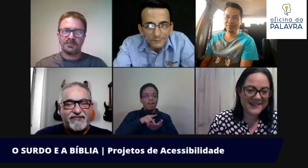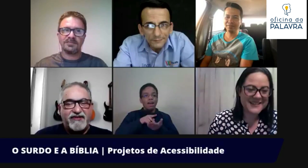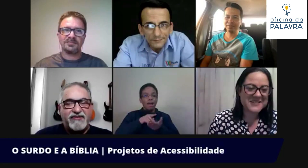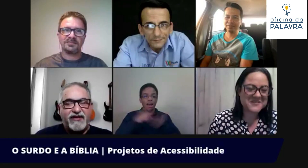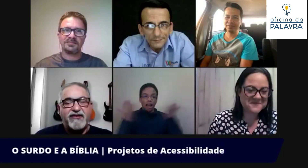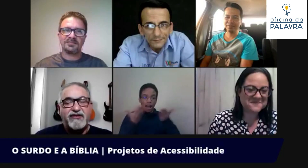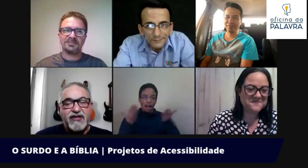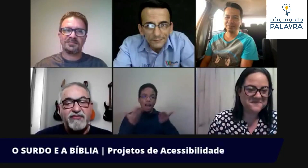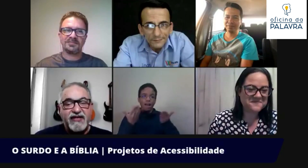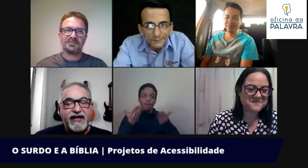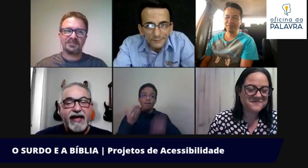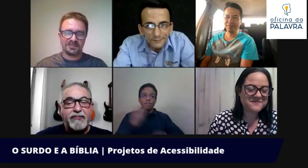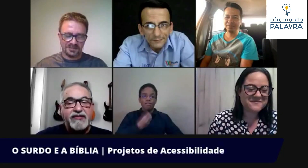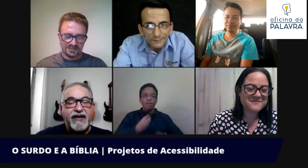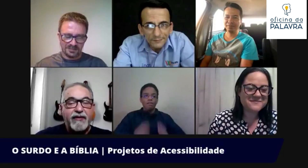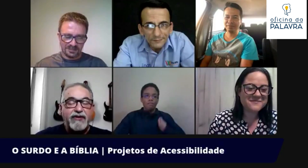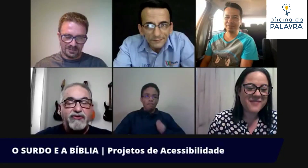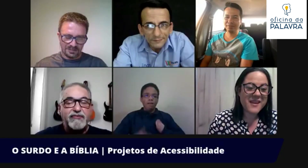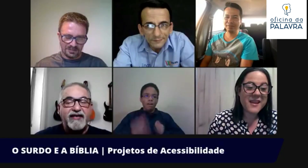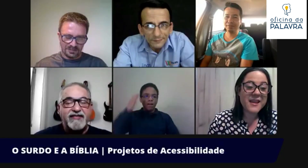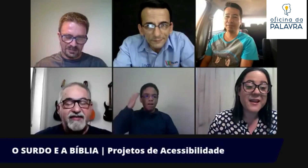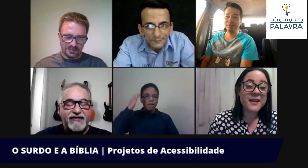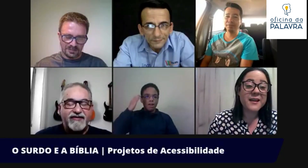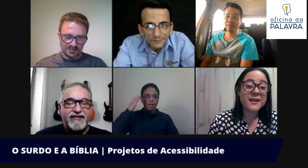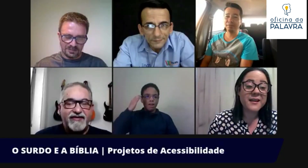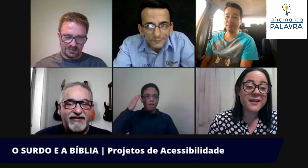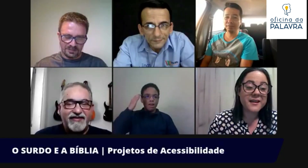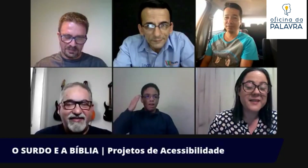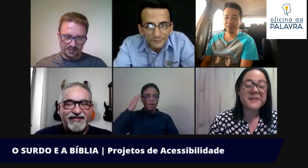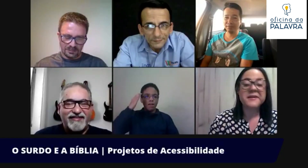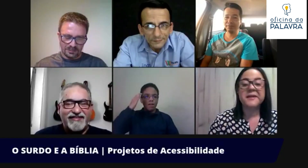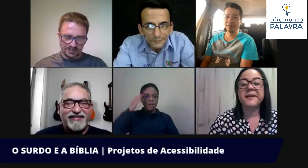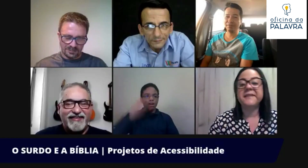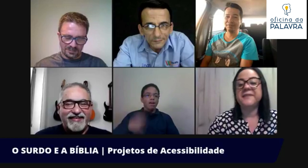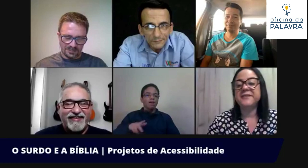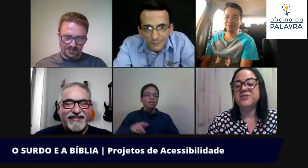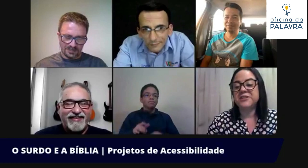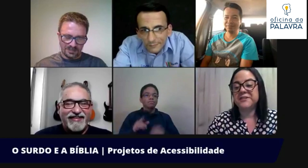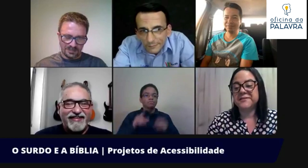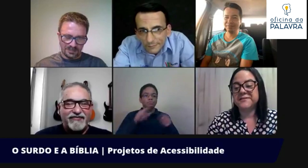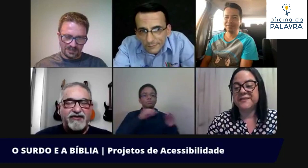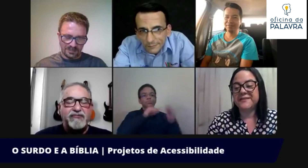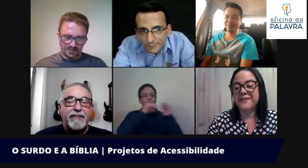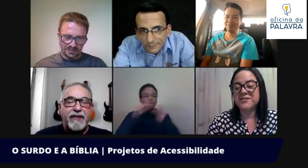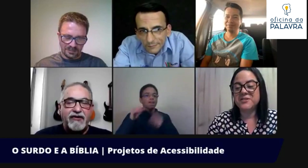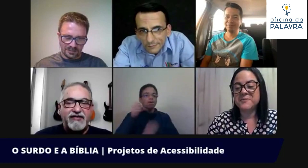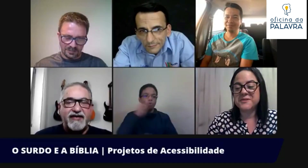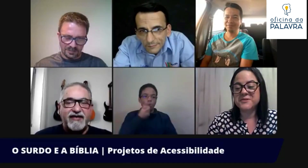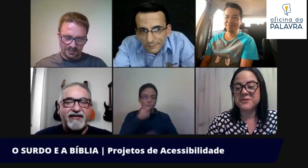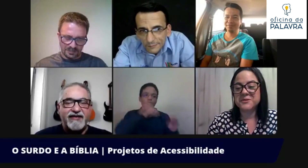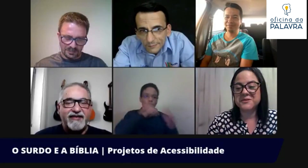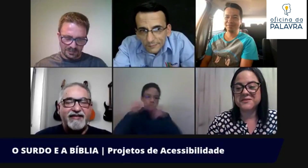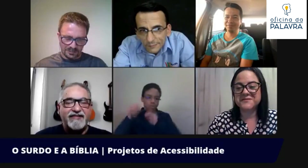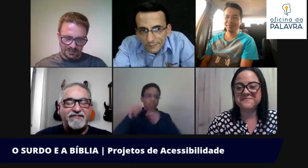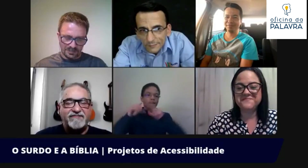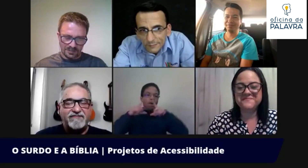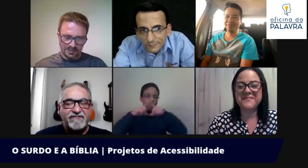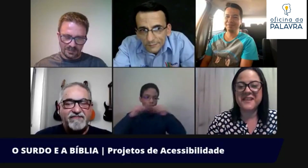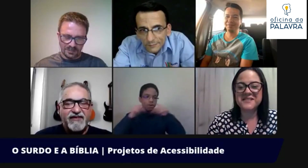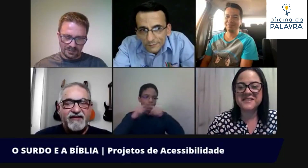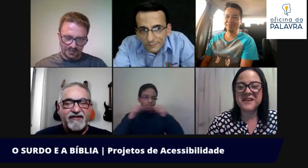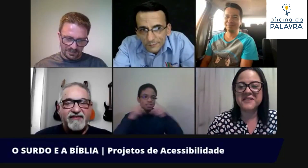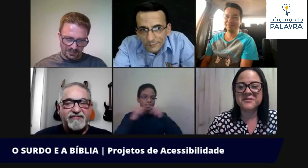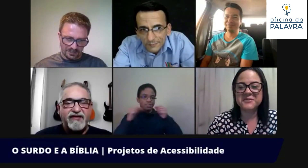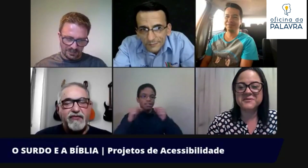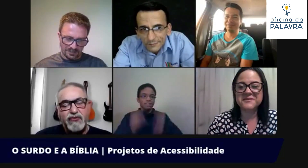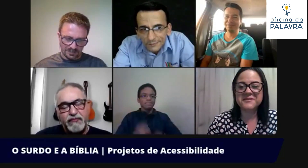né? Moramos aí. Nós estamos em Anápolis, a caminho de Brasília. Entendi. Fiz uma pausa aqui.